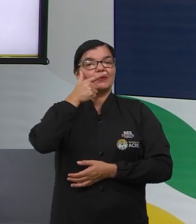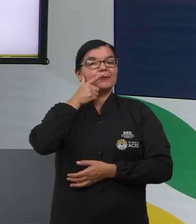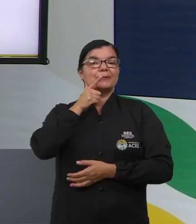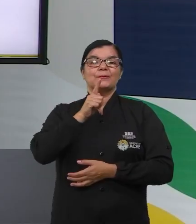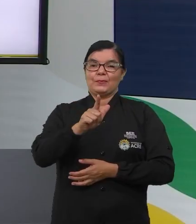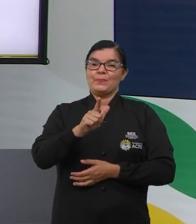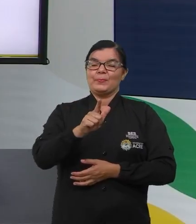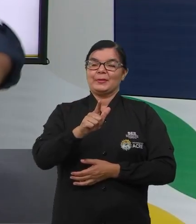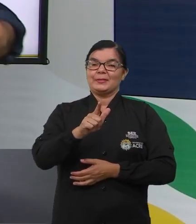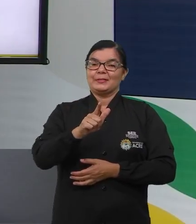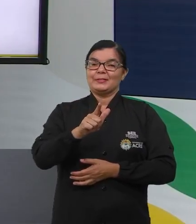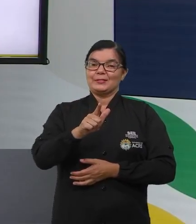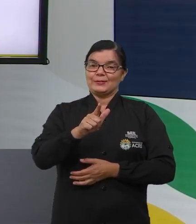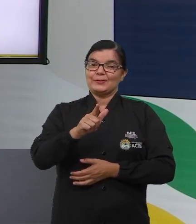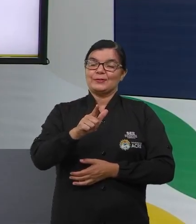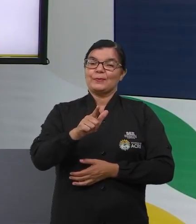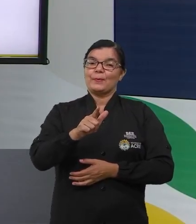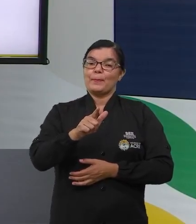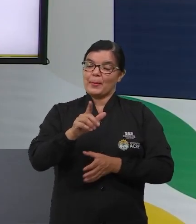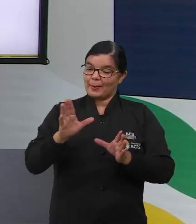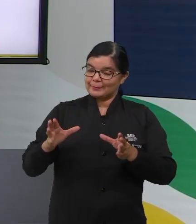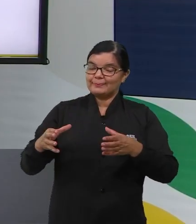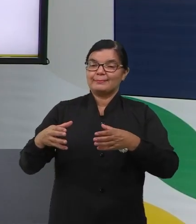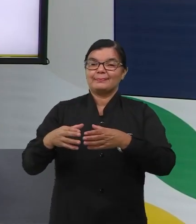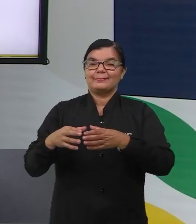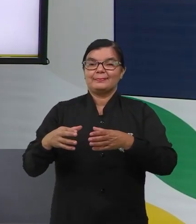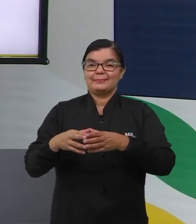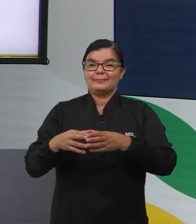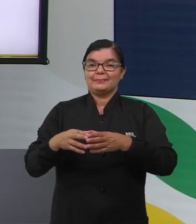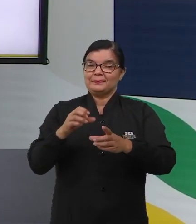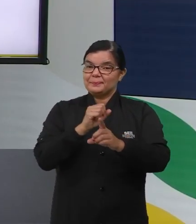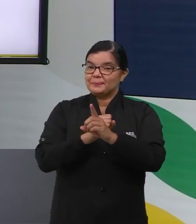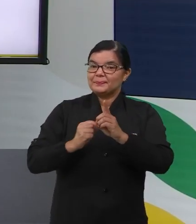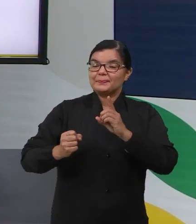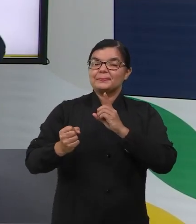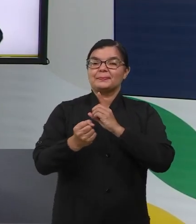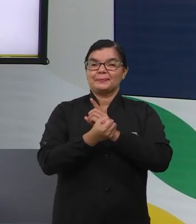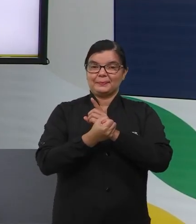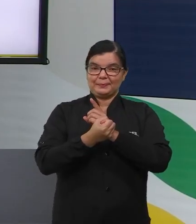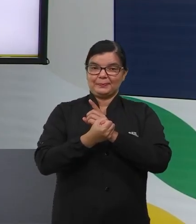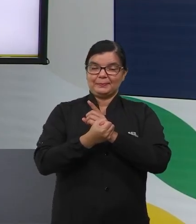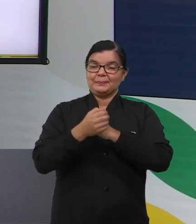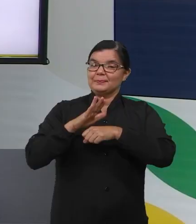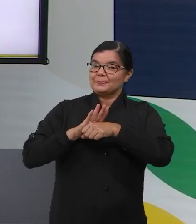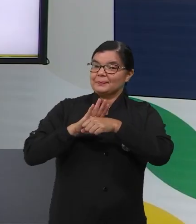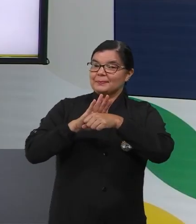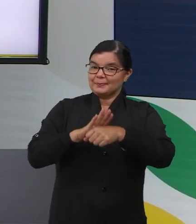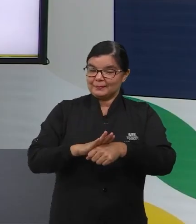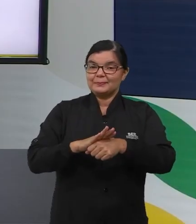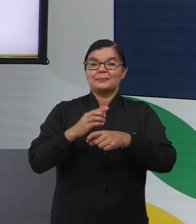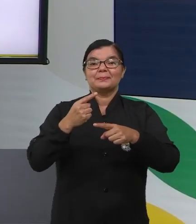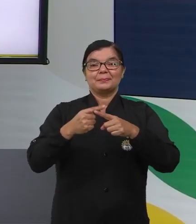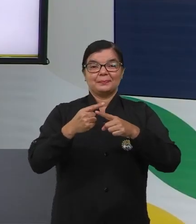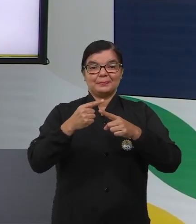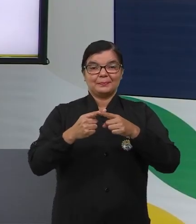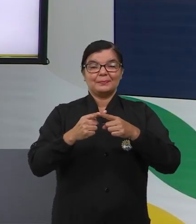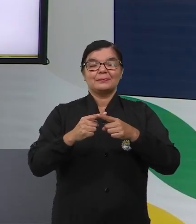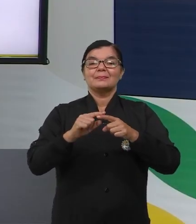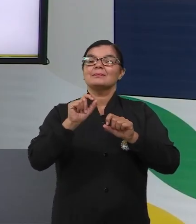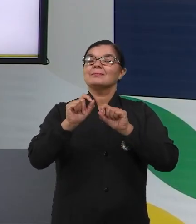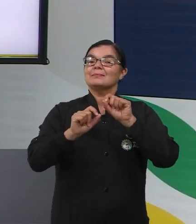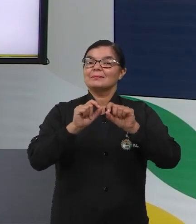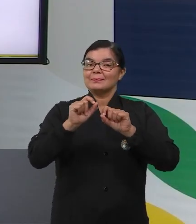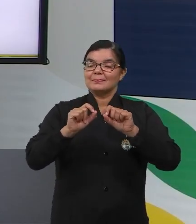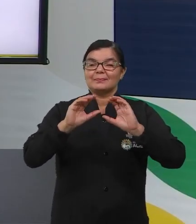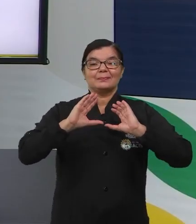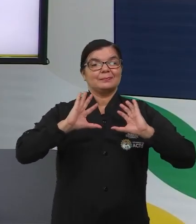ser um instrumento para o coletivo, para o social, pleno, contribuindo, porque isso seria o pleno exercício